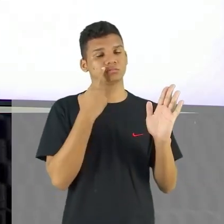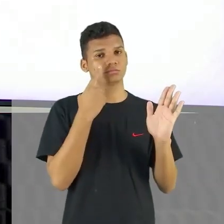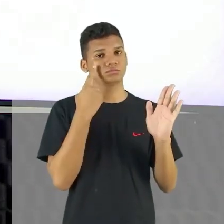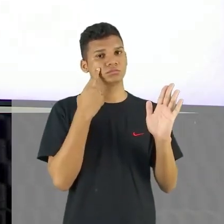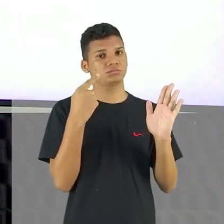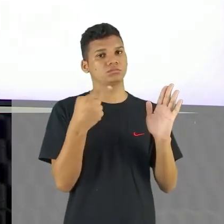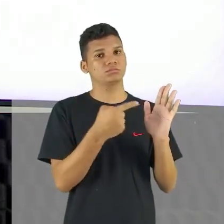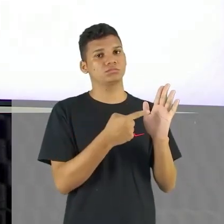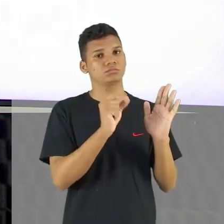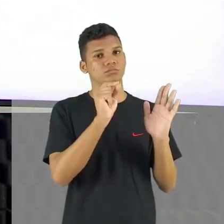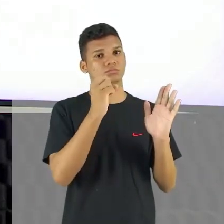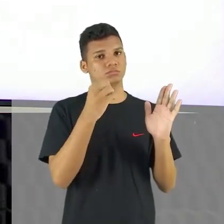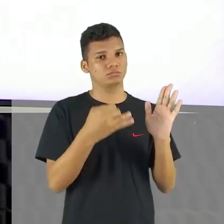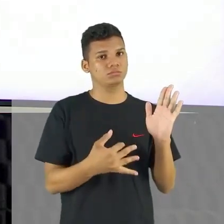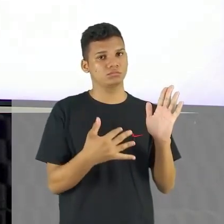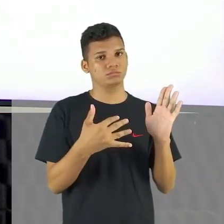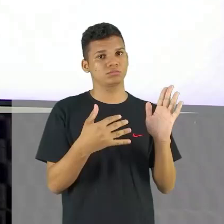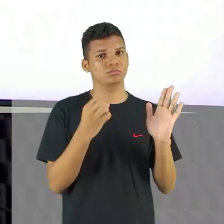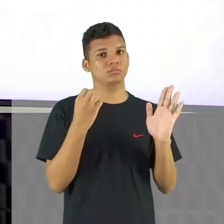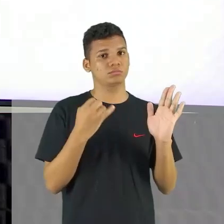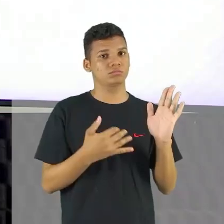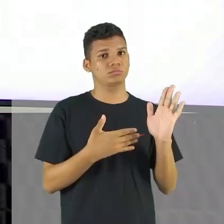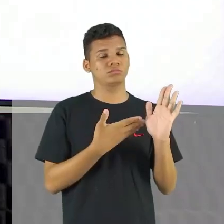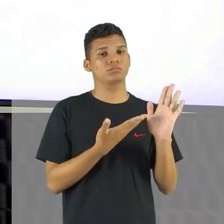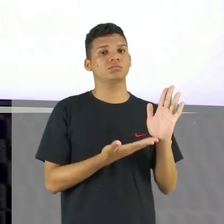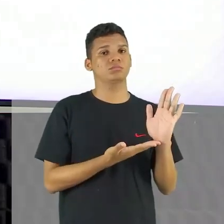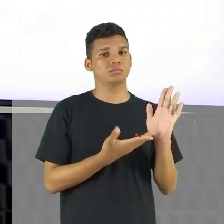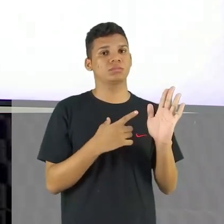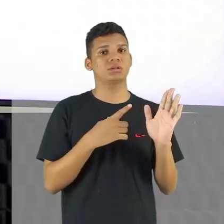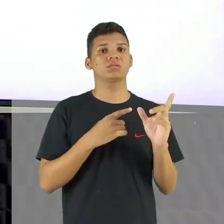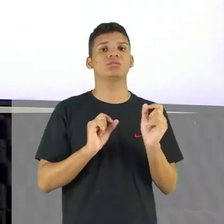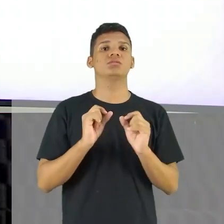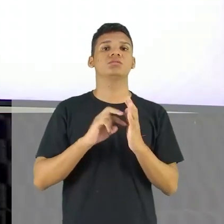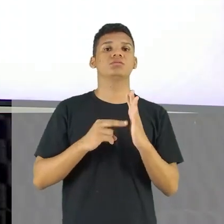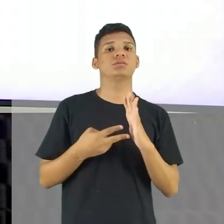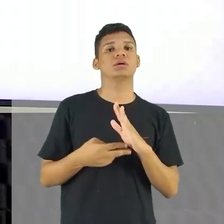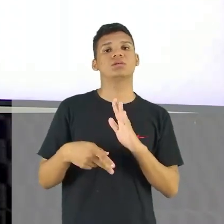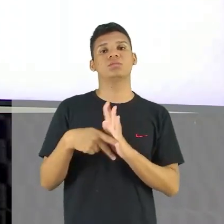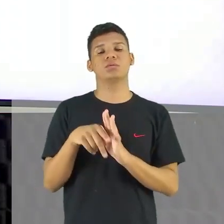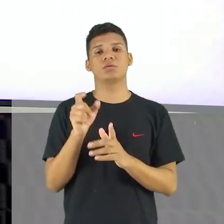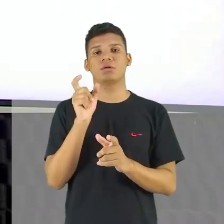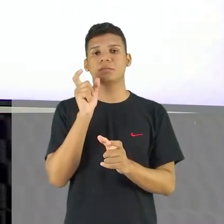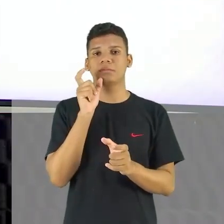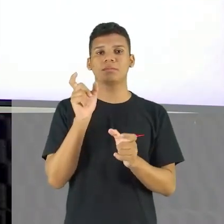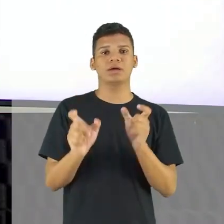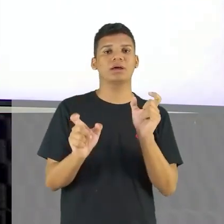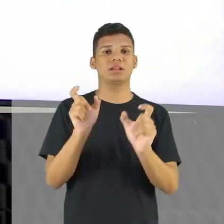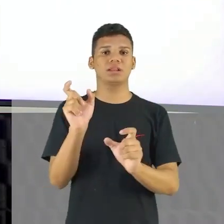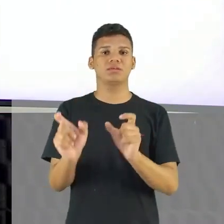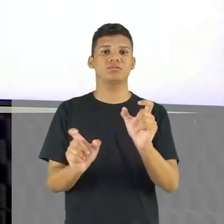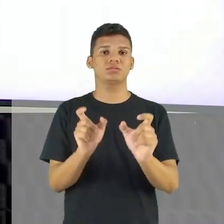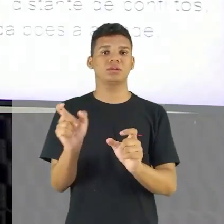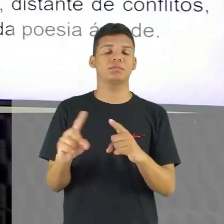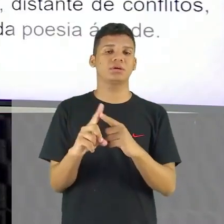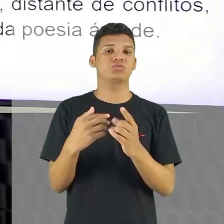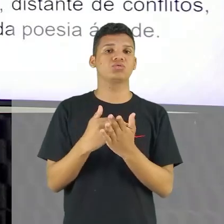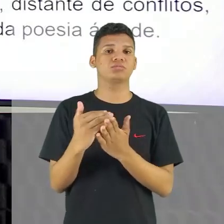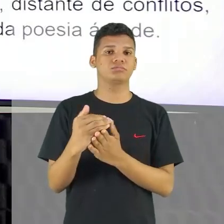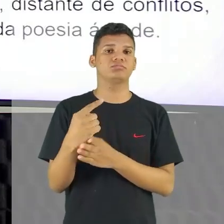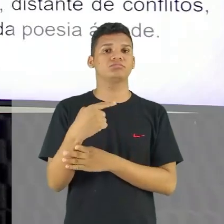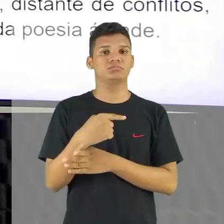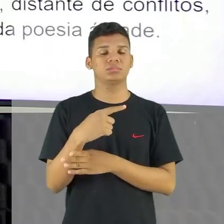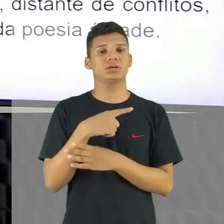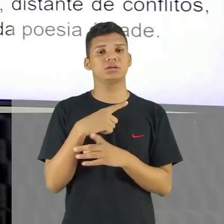nessas estrofes apenas. Ela está se referindo às palavras, tá bom? É a partir daí que